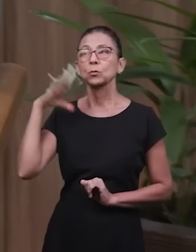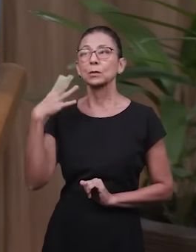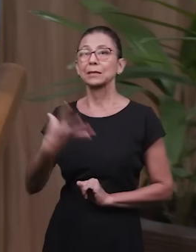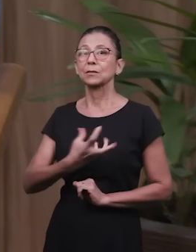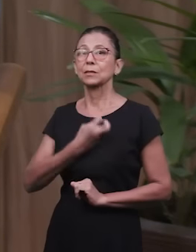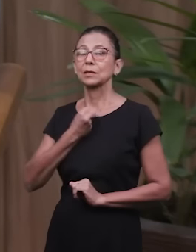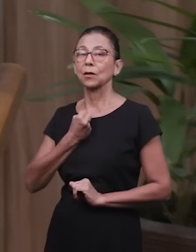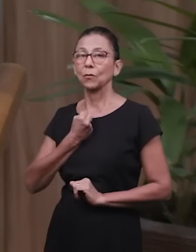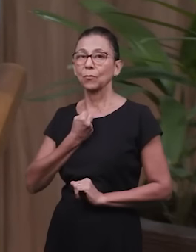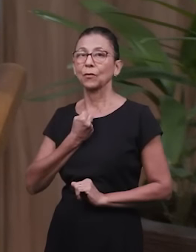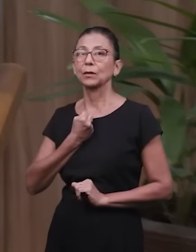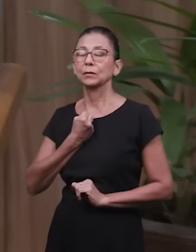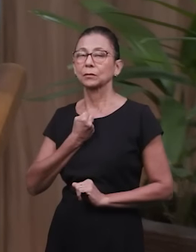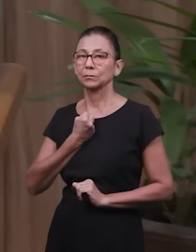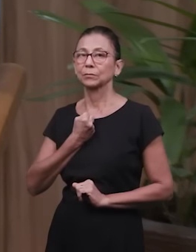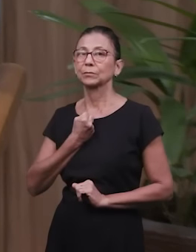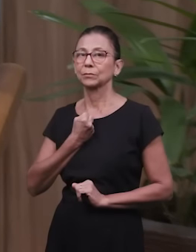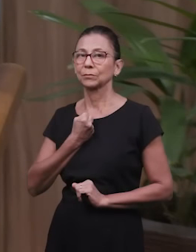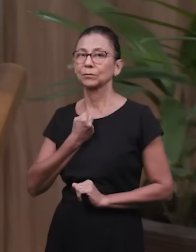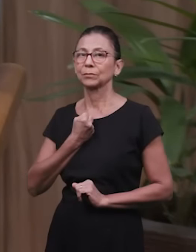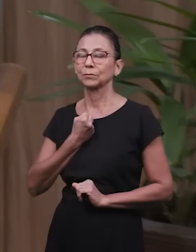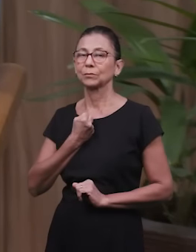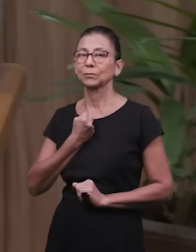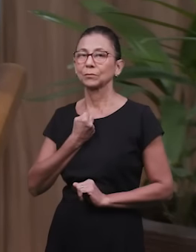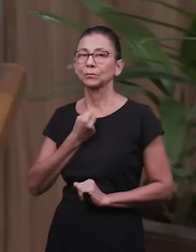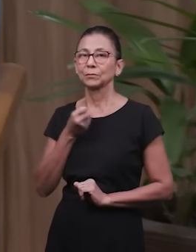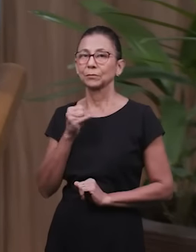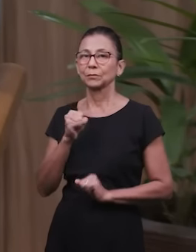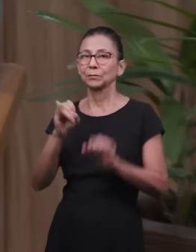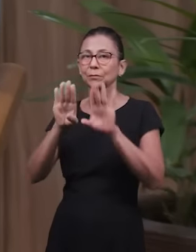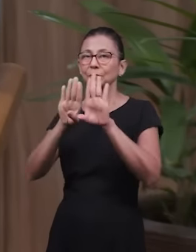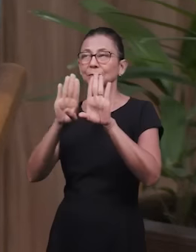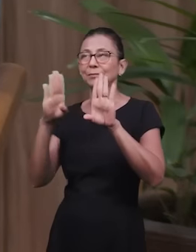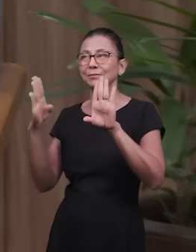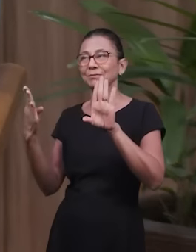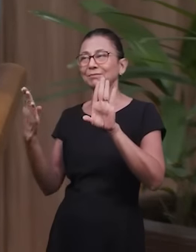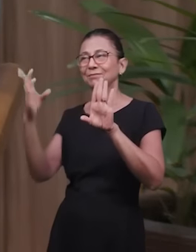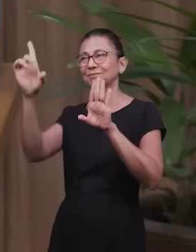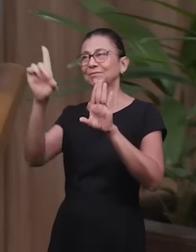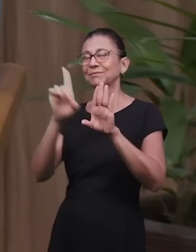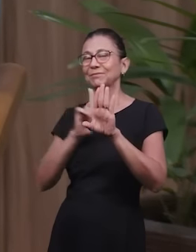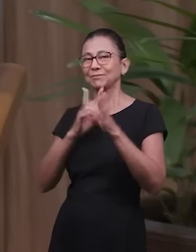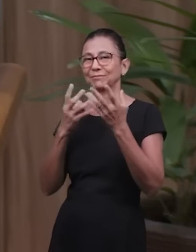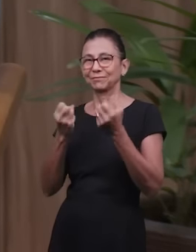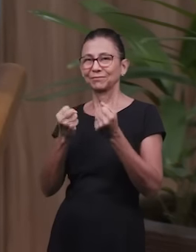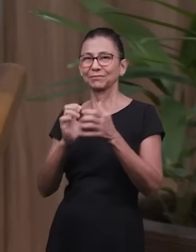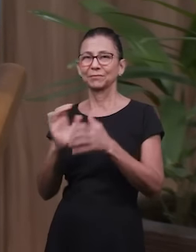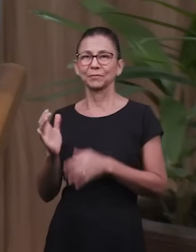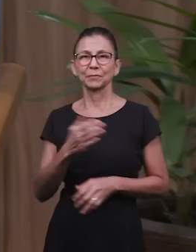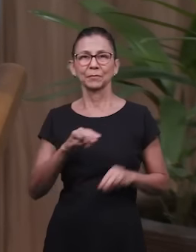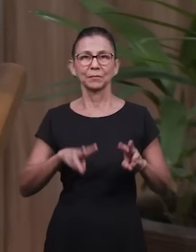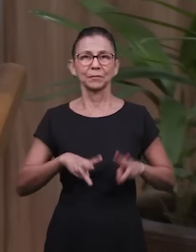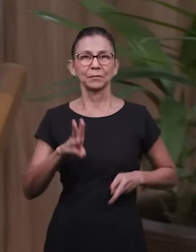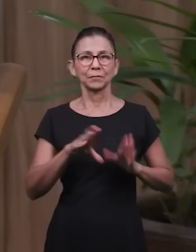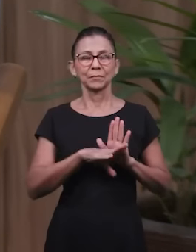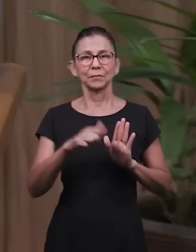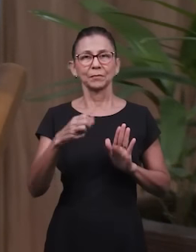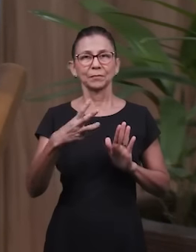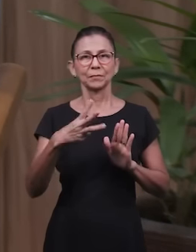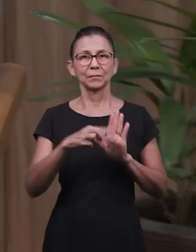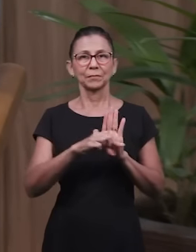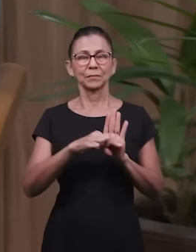Senhor quer salvar, desde que, claro, abramos a porta, ouçamos a voz e abramos a porta. Marcos, capítulo